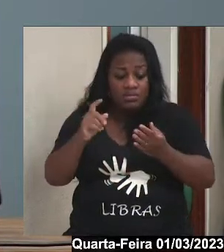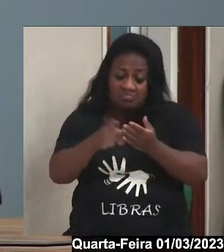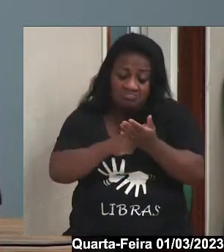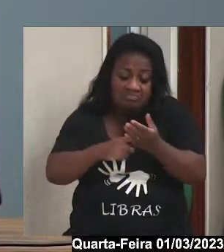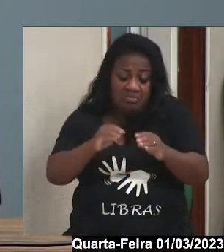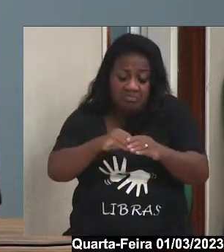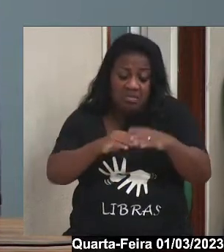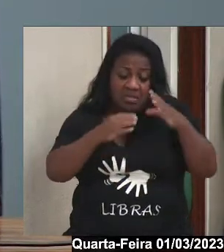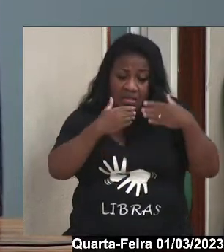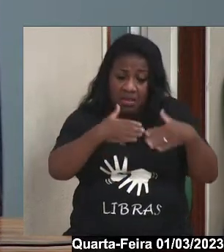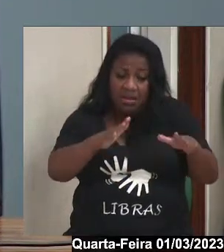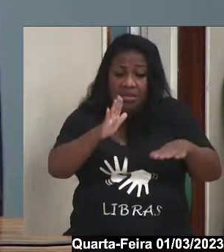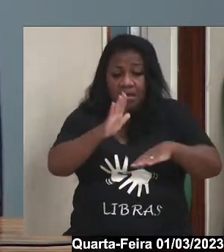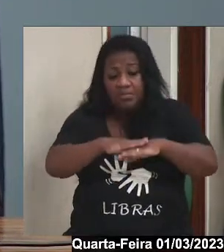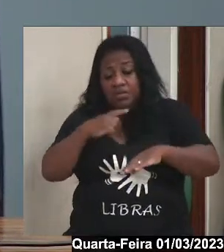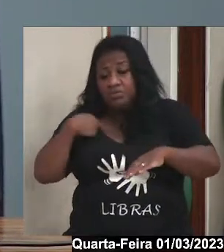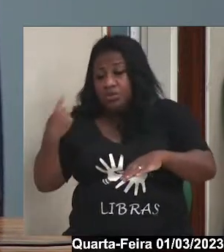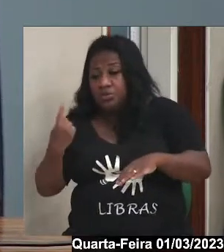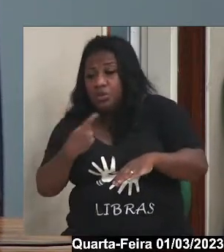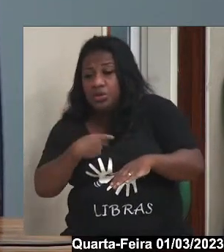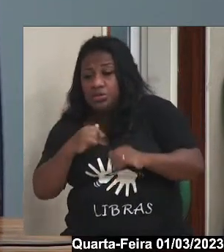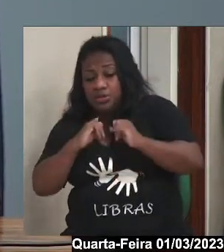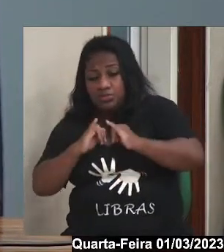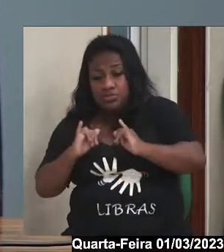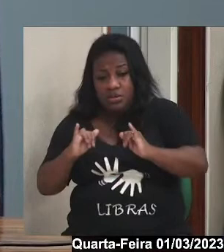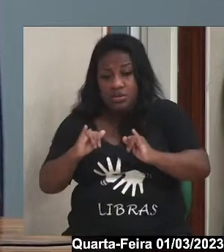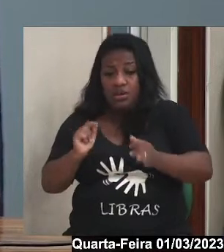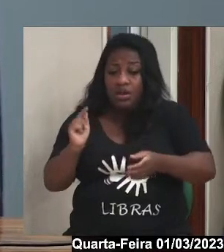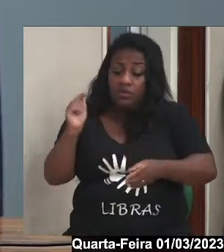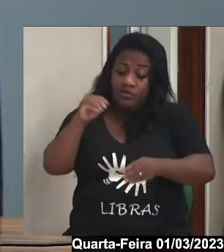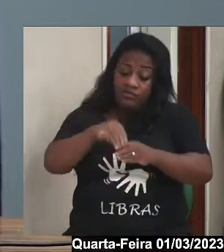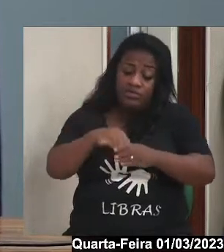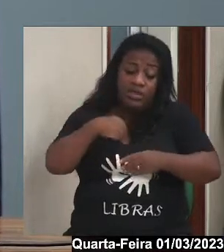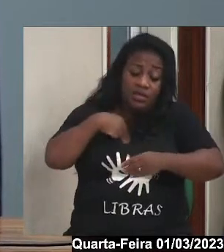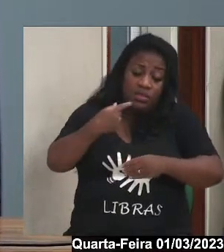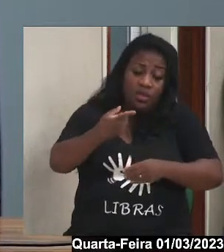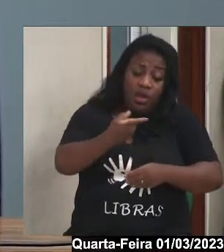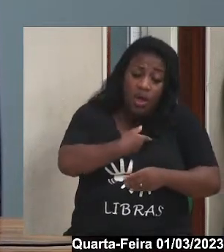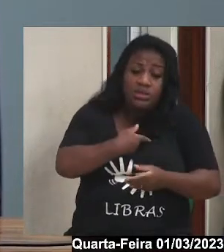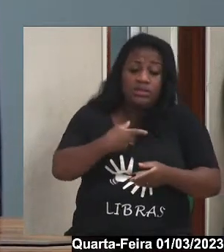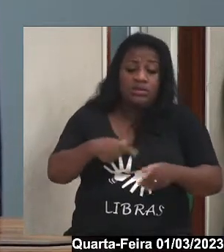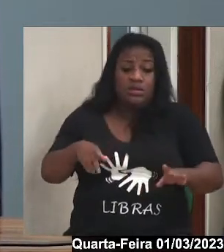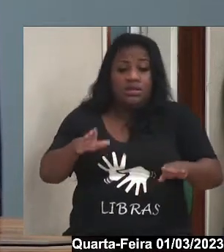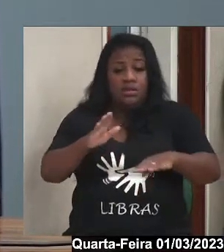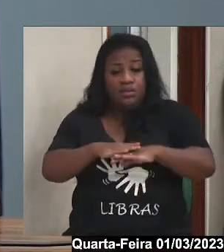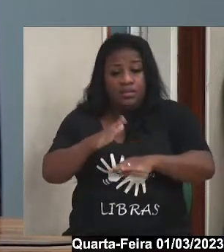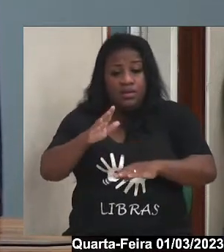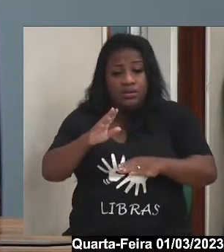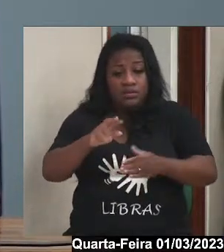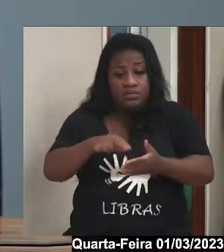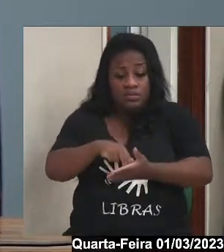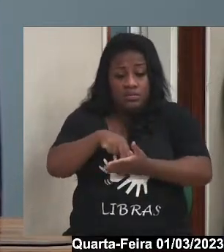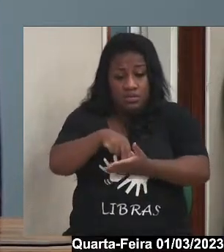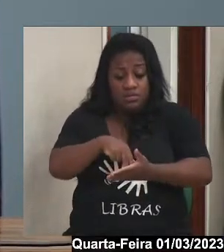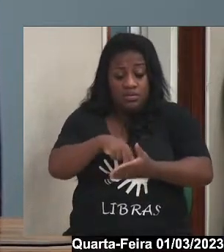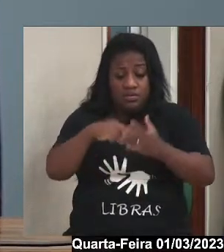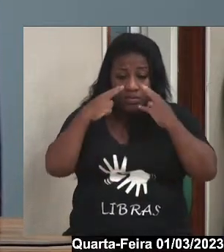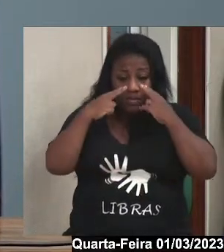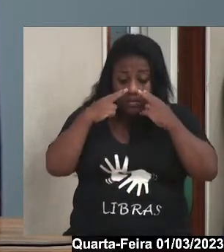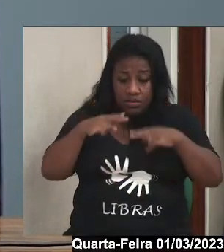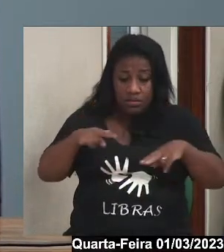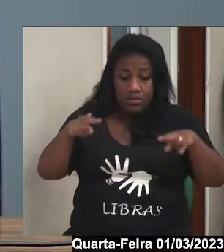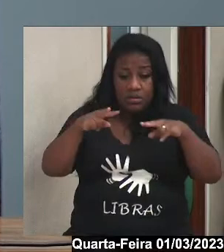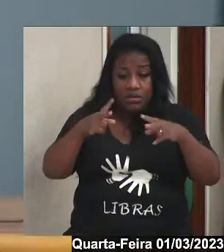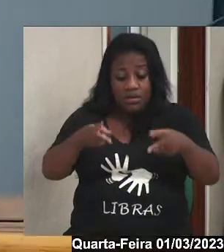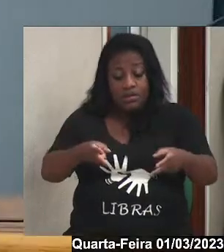nele, vai apoiá-lo. Quem acredita que aquilo que nós estamos falando é correto, vai votar em nós e vai nos apoiar. Eu acho que esse posicionamento é muito